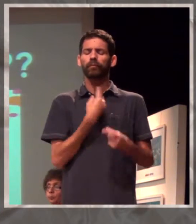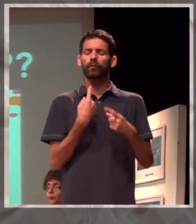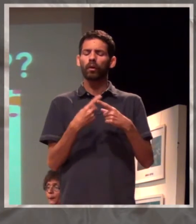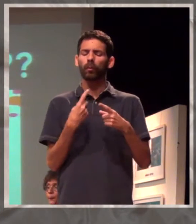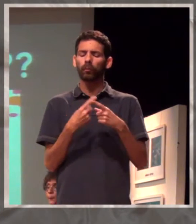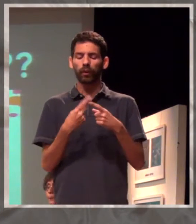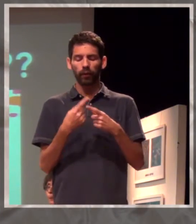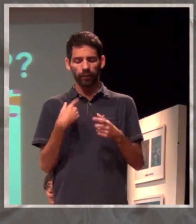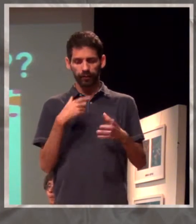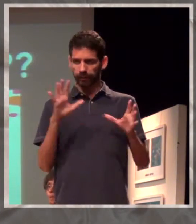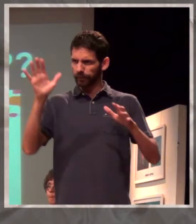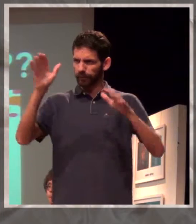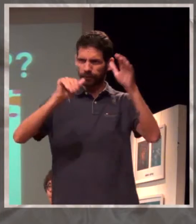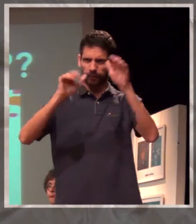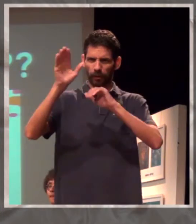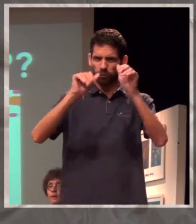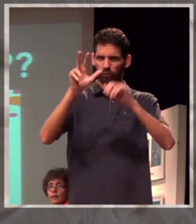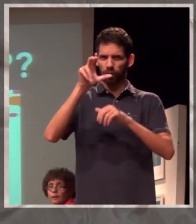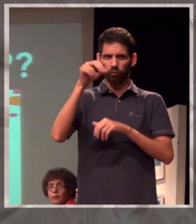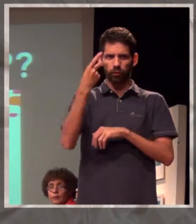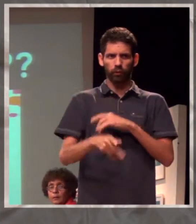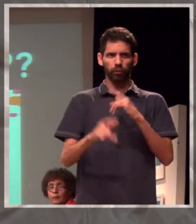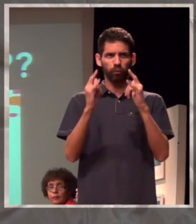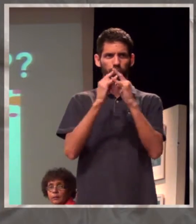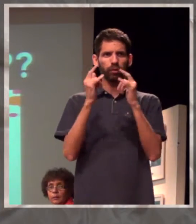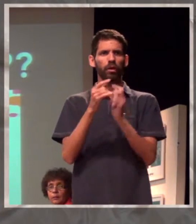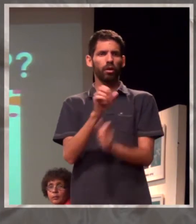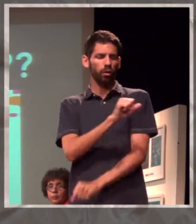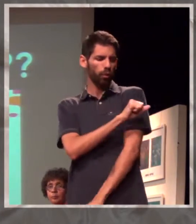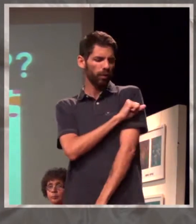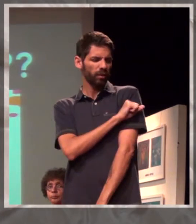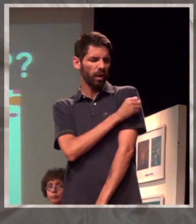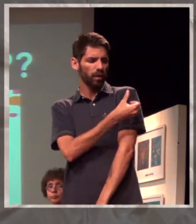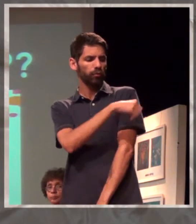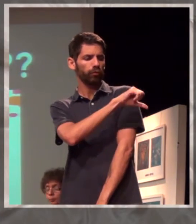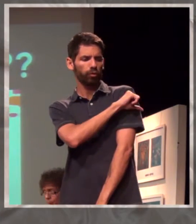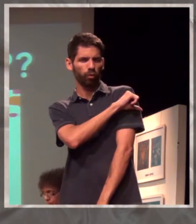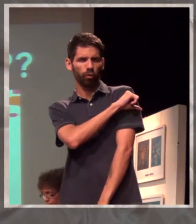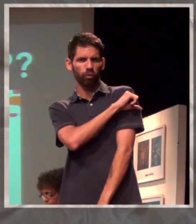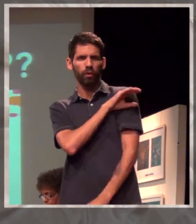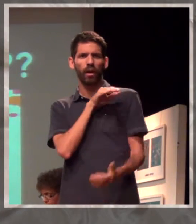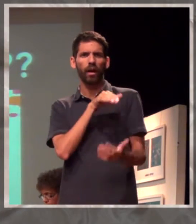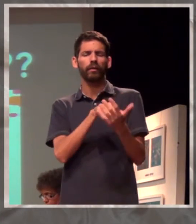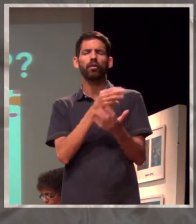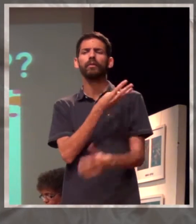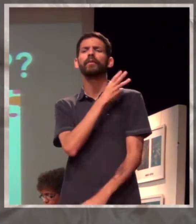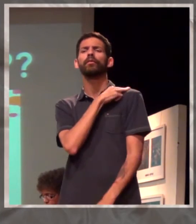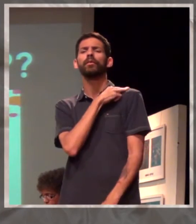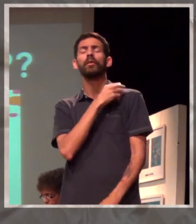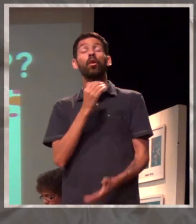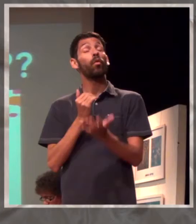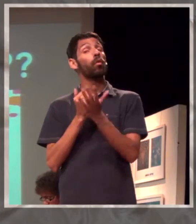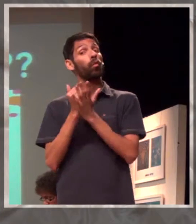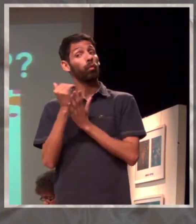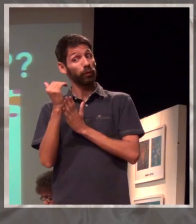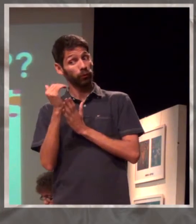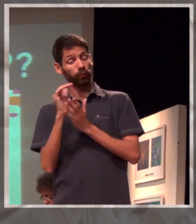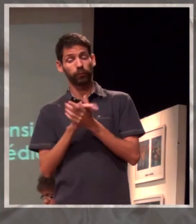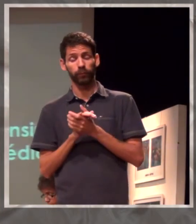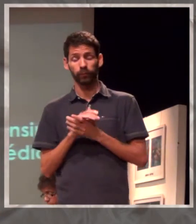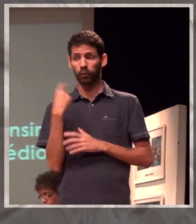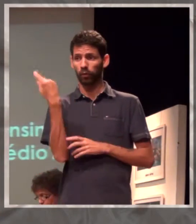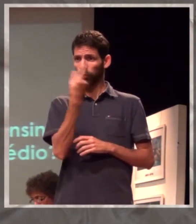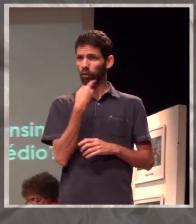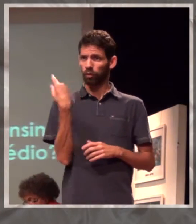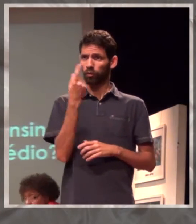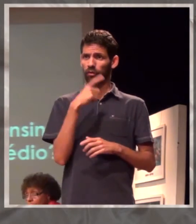gente reúne os alunos do INES, da 8ª série, 9ª série, até o ensino médio. A princípio, a